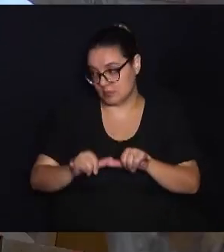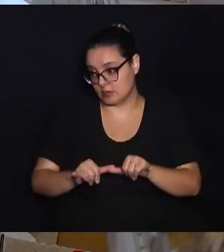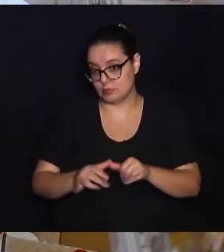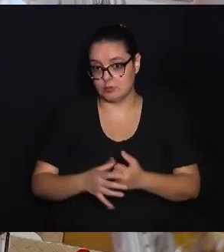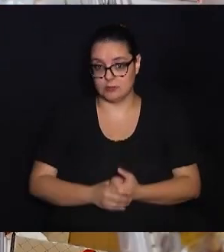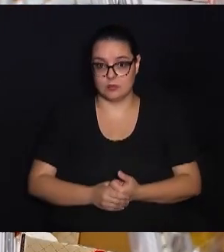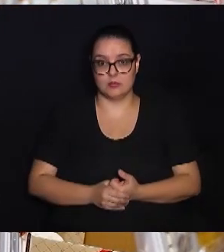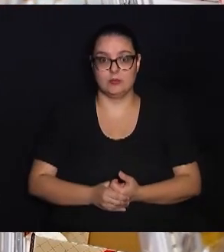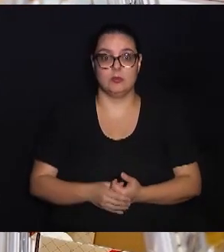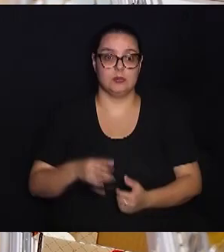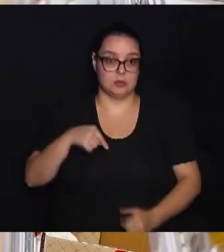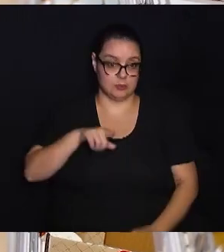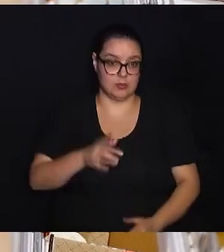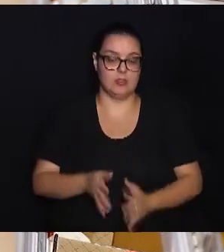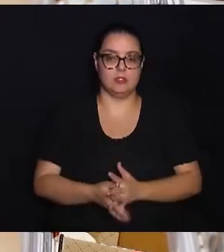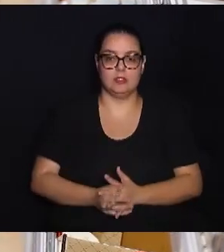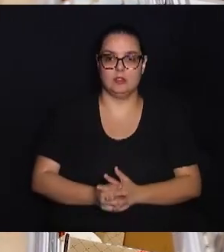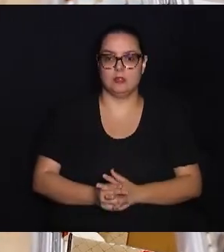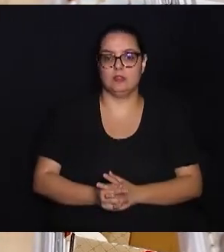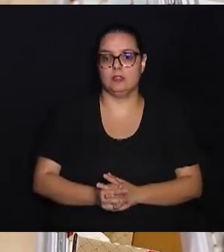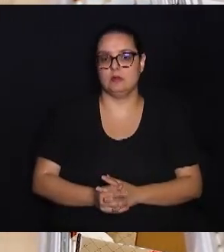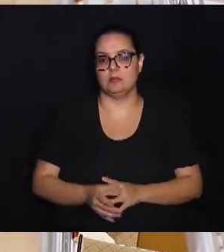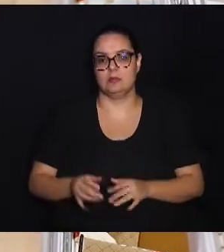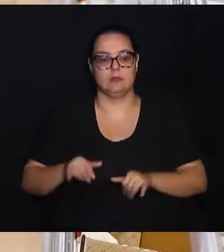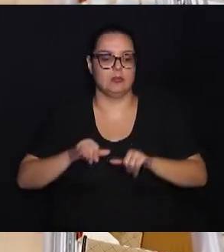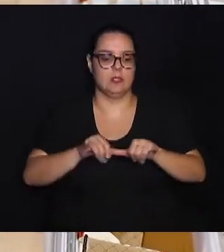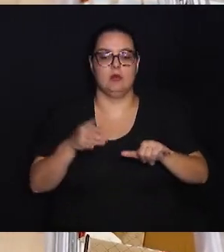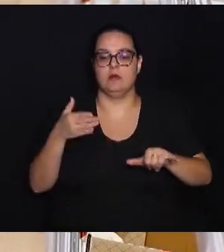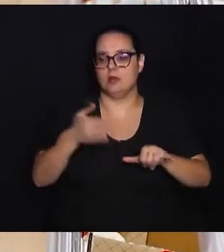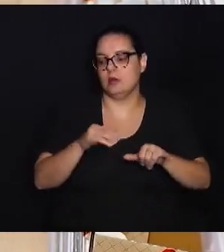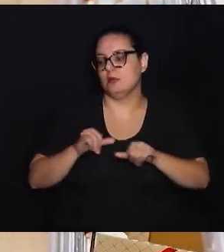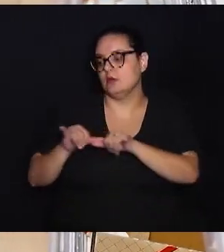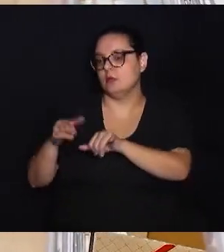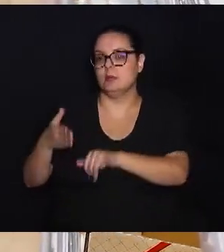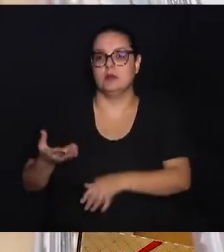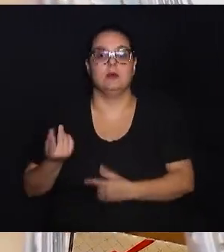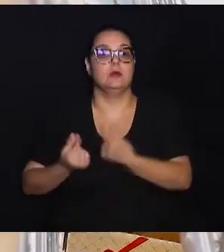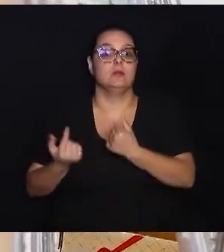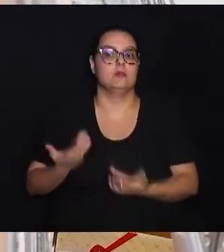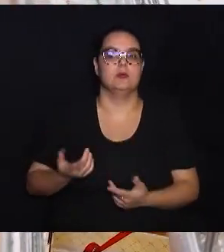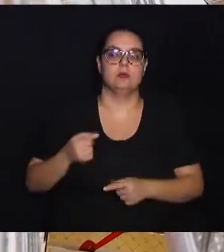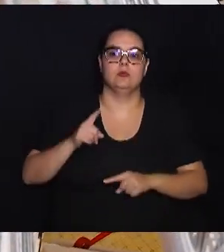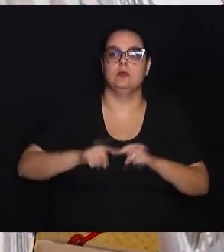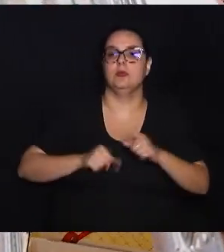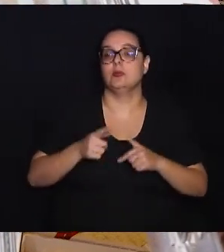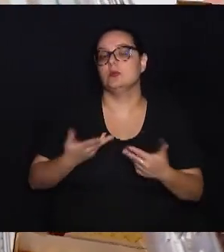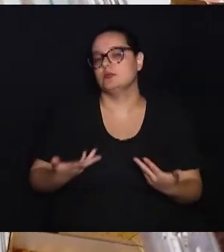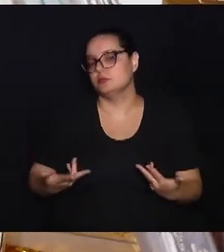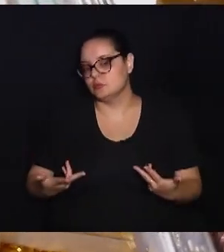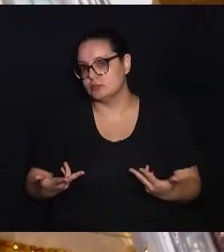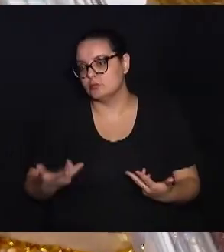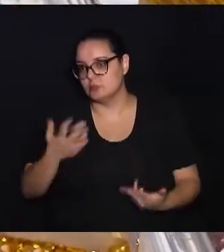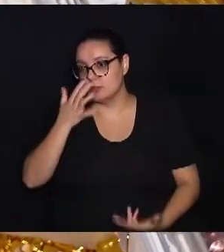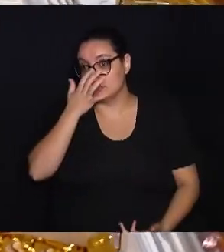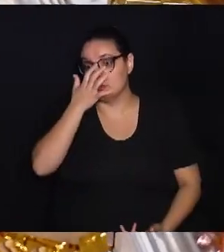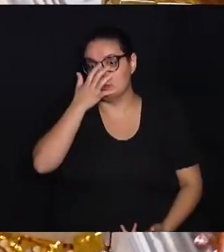supermercado, que a gente vai, né, tem gente que frequenta esse ou aquele supermercado, dependendo do preço ou do tipo de produto que